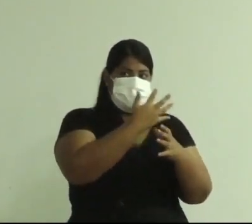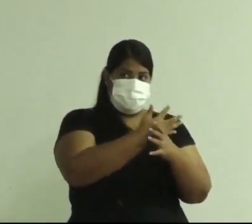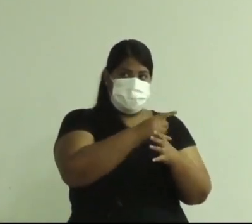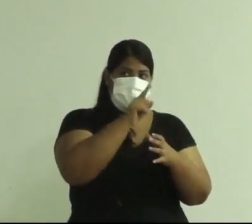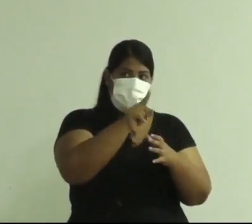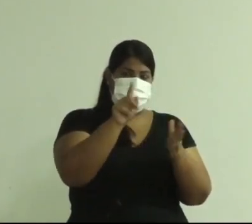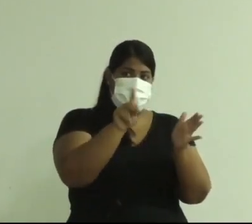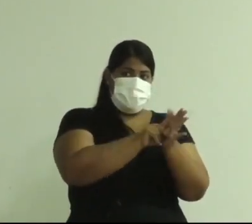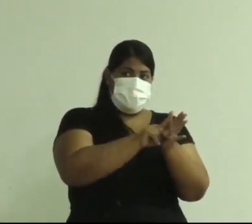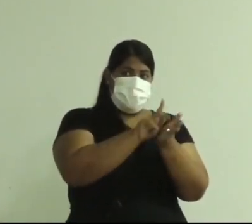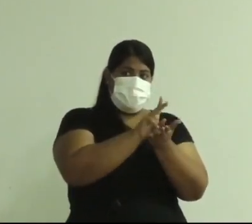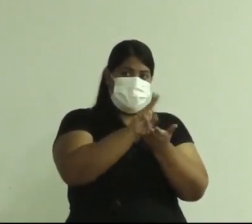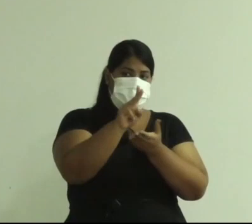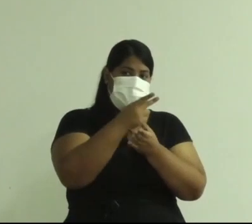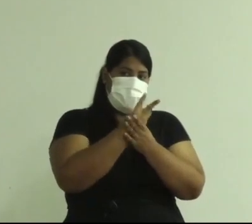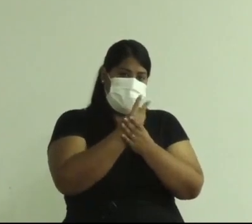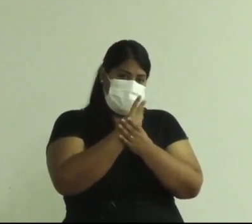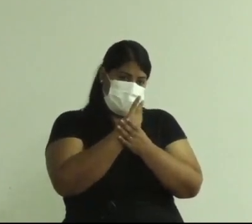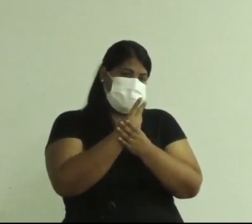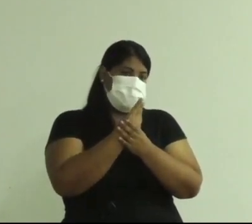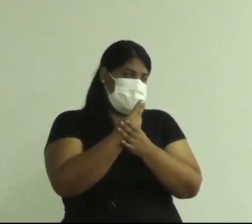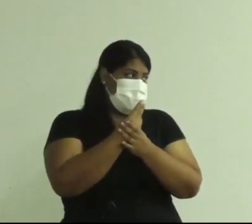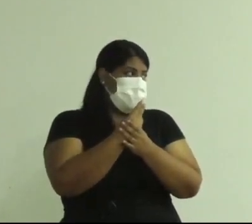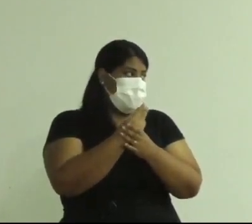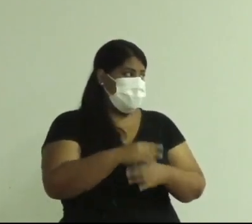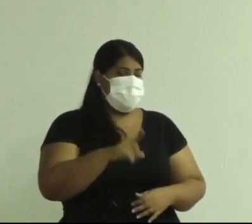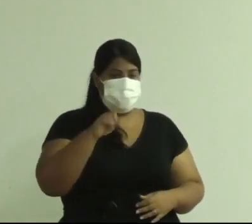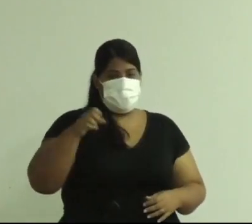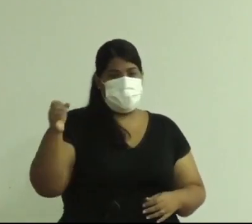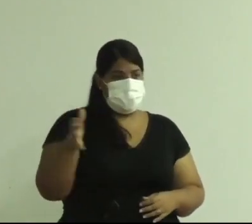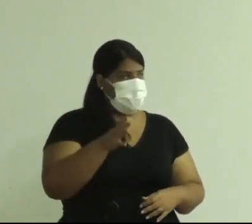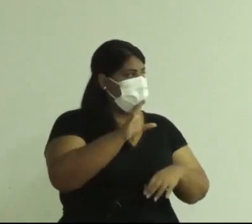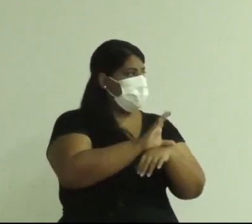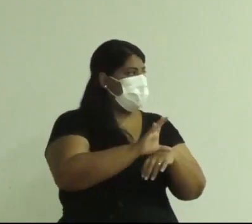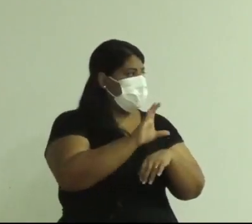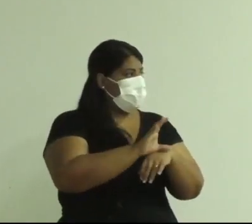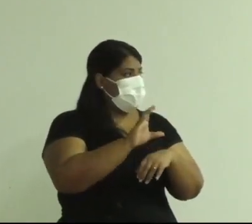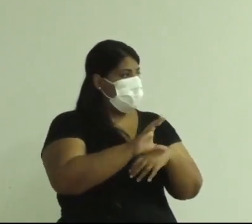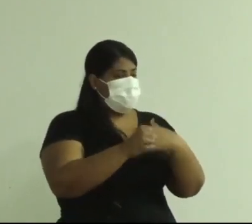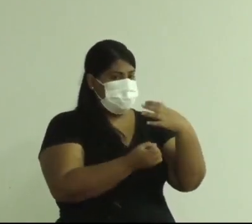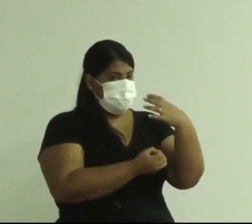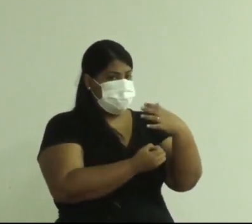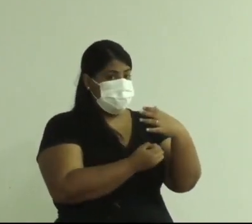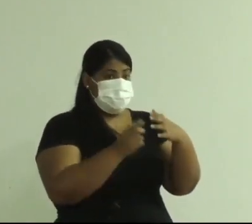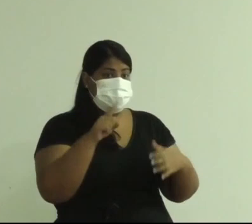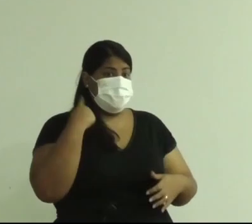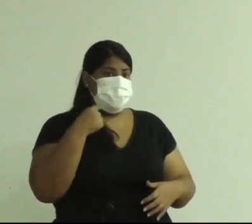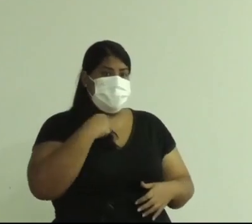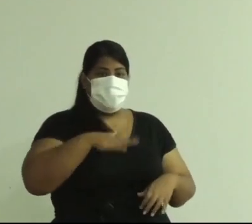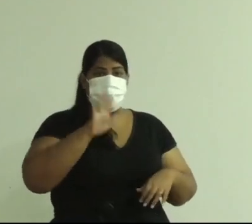parte da Universidade Federal de Pernambuco, que é um pouco mais nova, né? Quando a universidade surgiu, o curso de Direito já